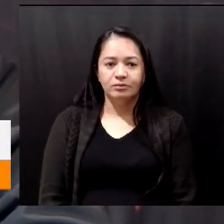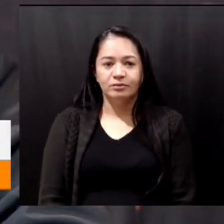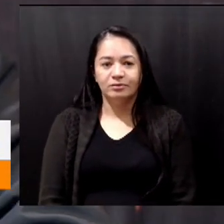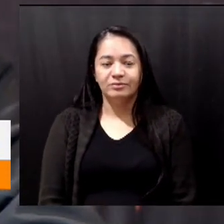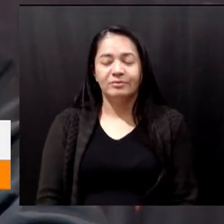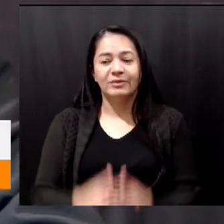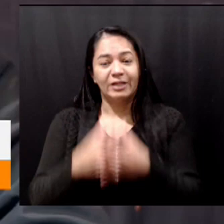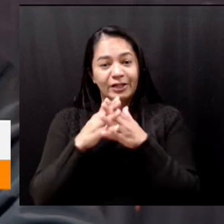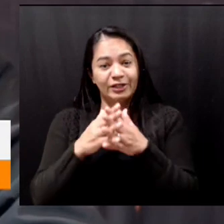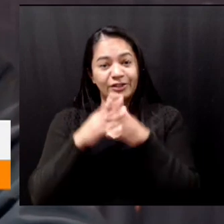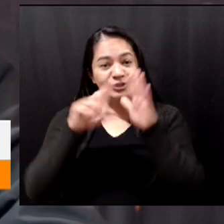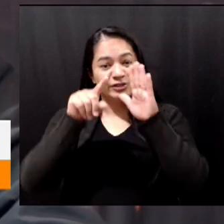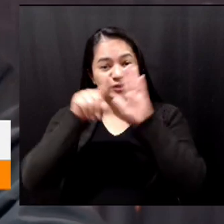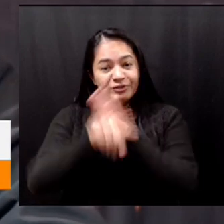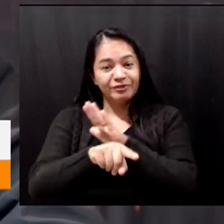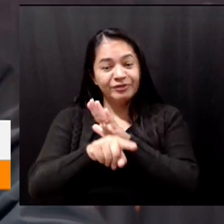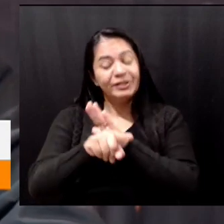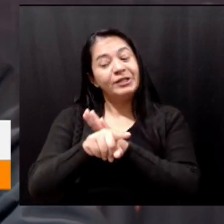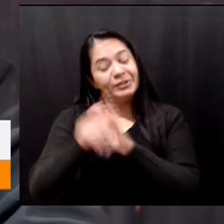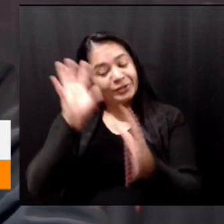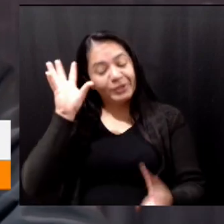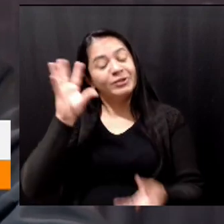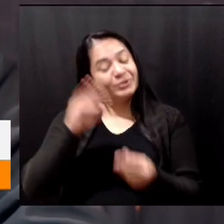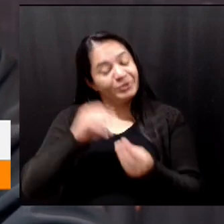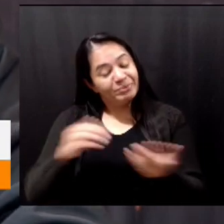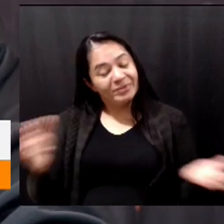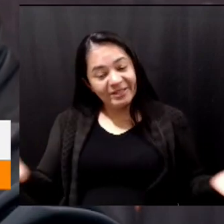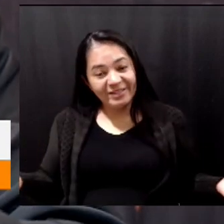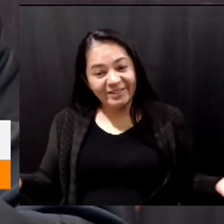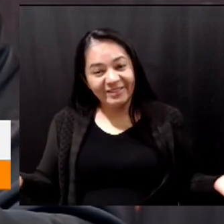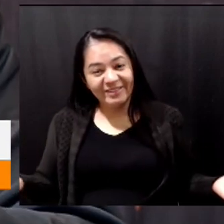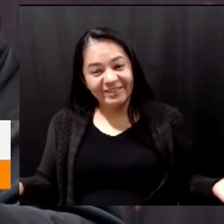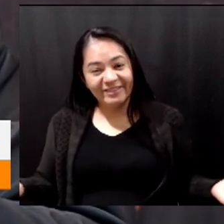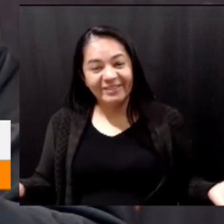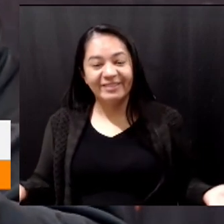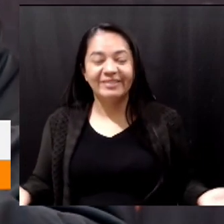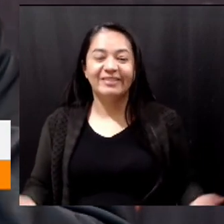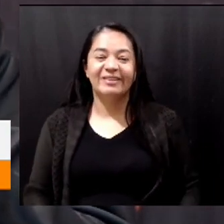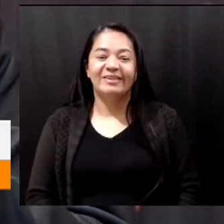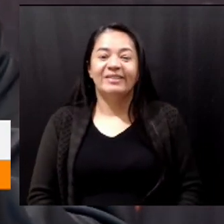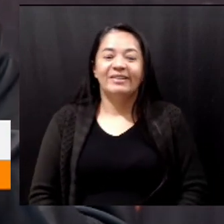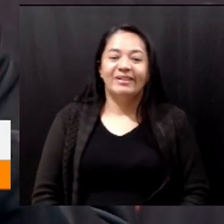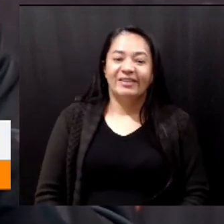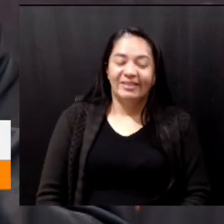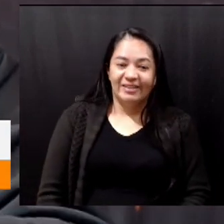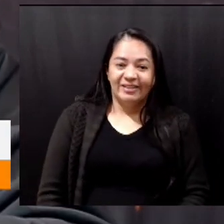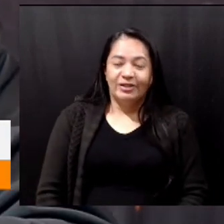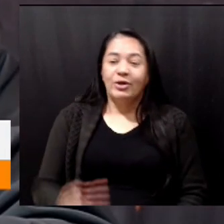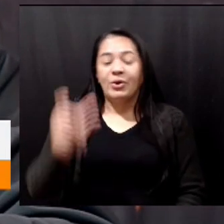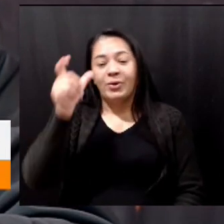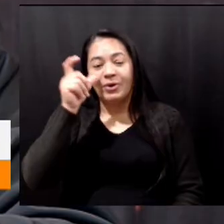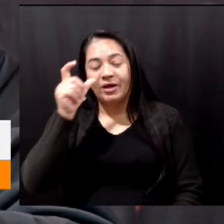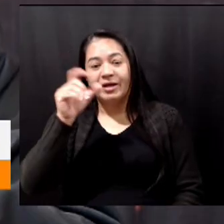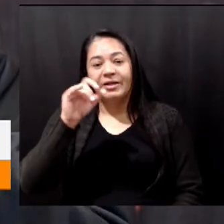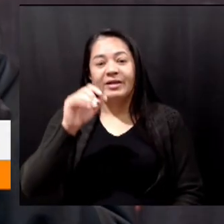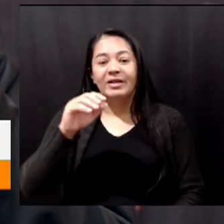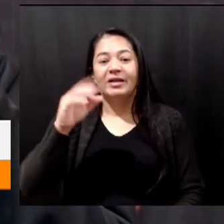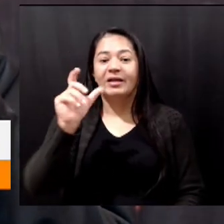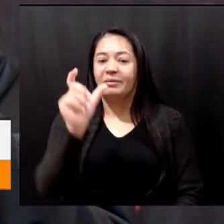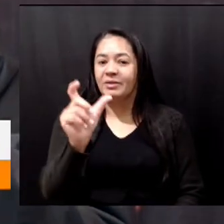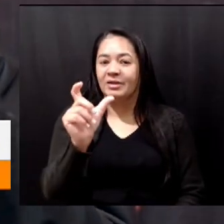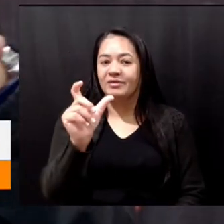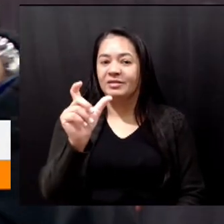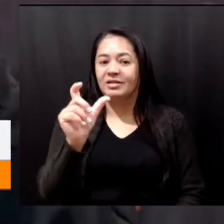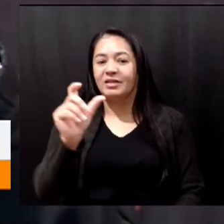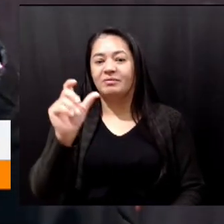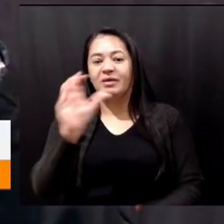curta. Exato. Vamos lá, vamos resumir. Olha que interessante, a palavra-chave é ecossistema. Uhum. Ecossistema